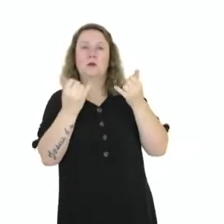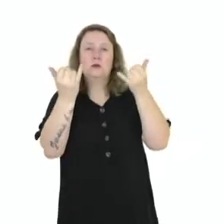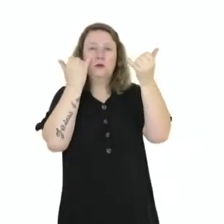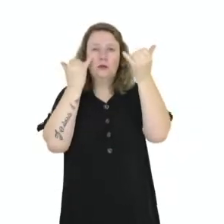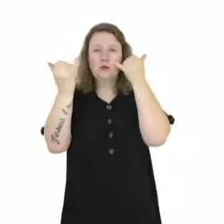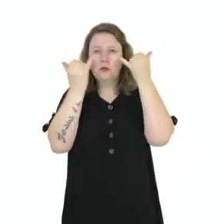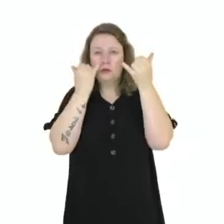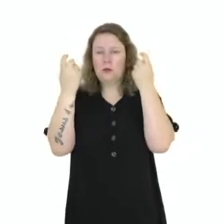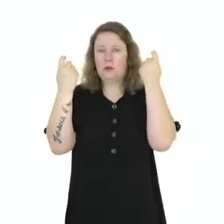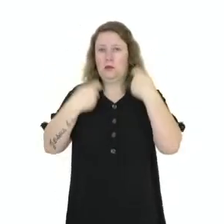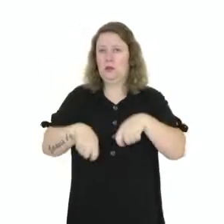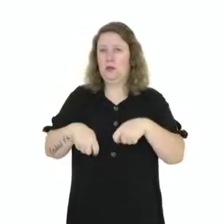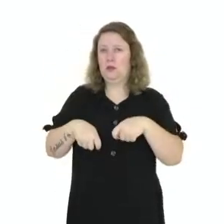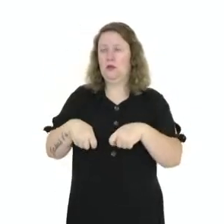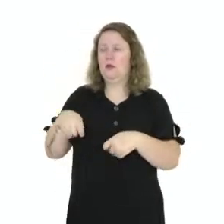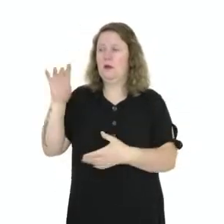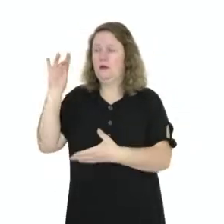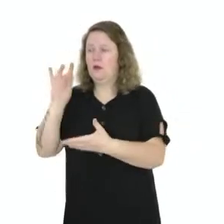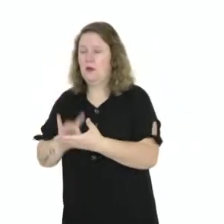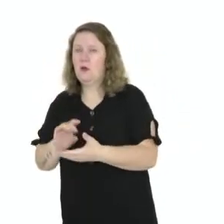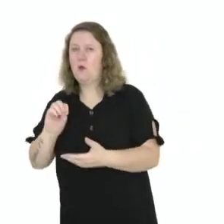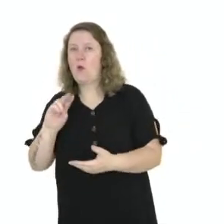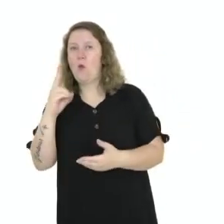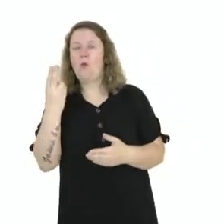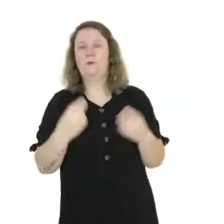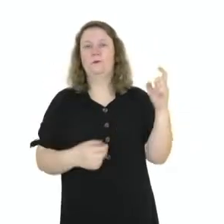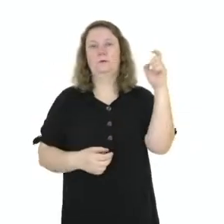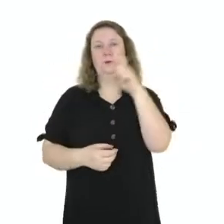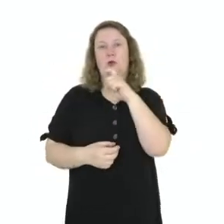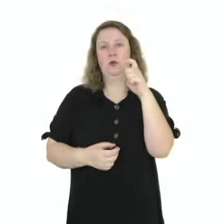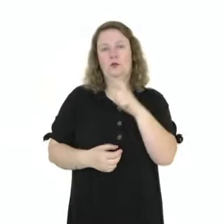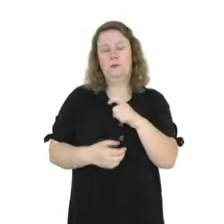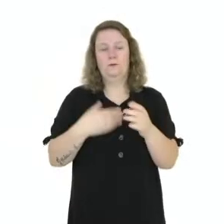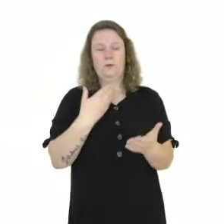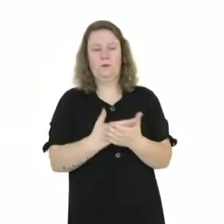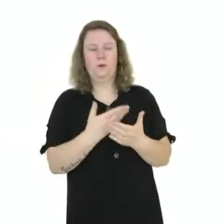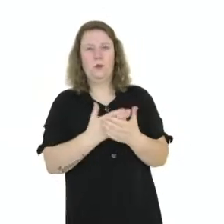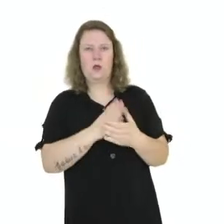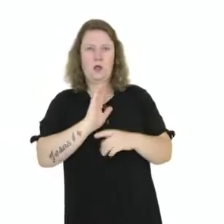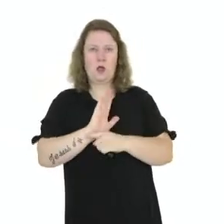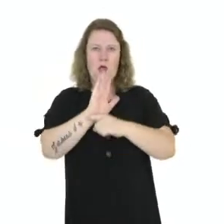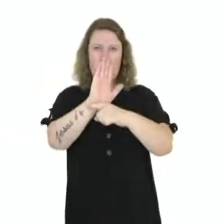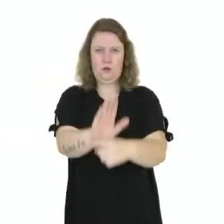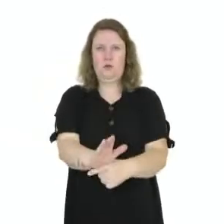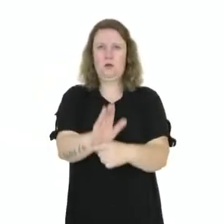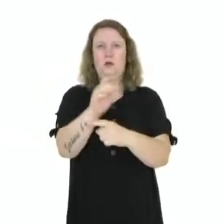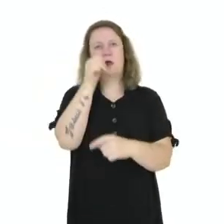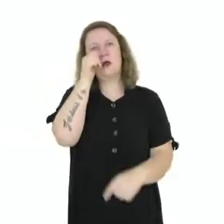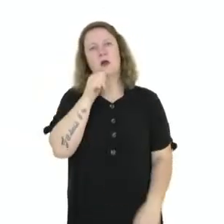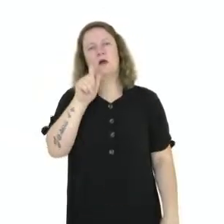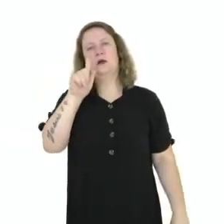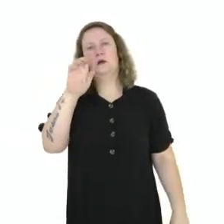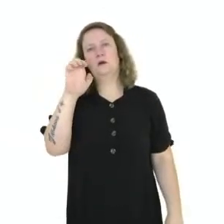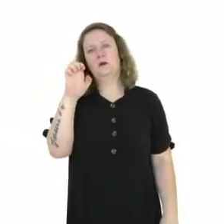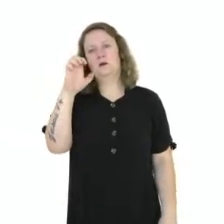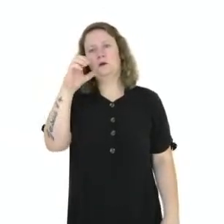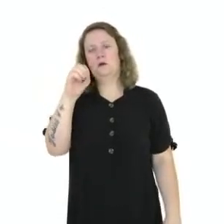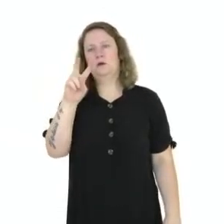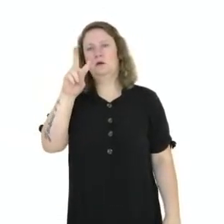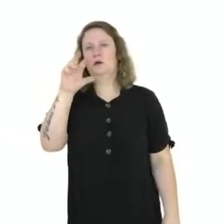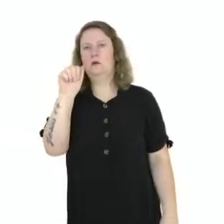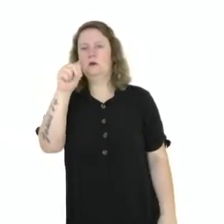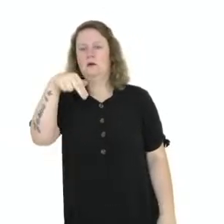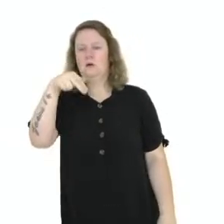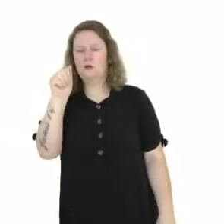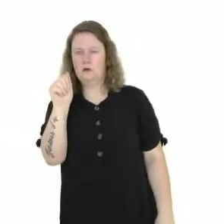tem de veracidade. As aulas vêm ajudando a estudante Giovana Domiciano Sanches, de 16